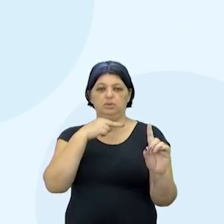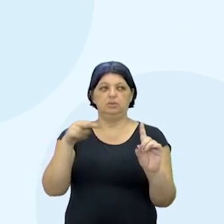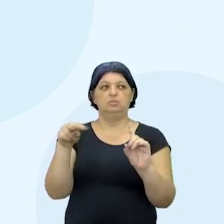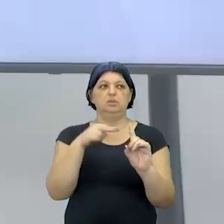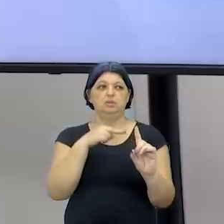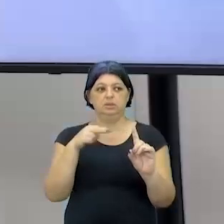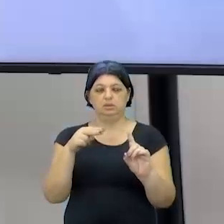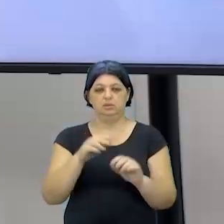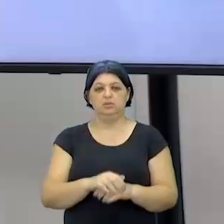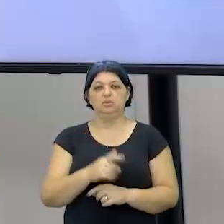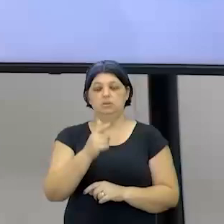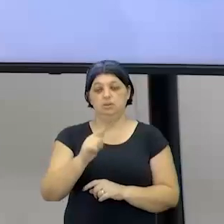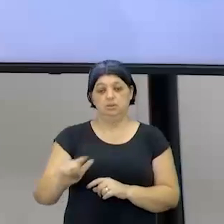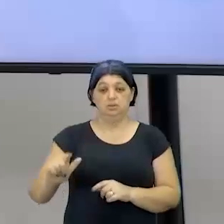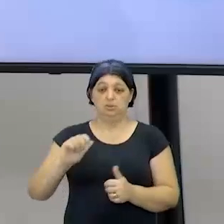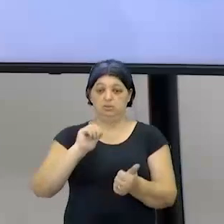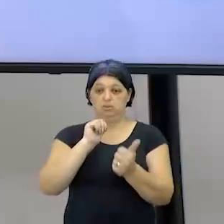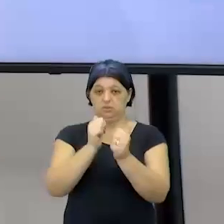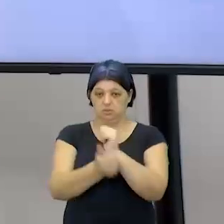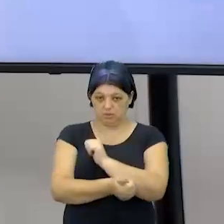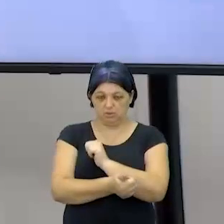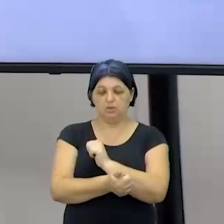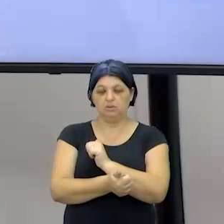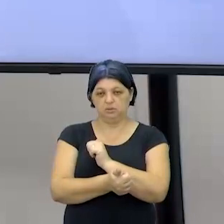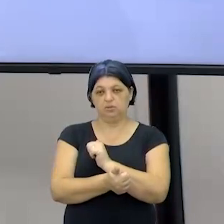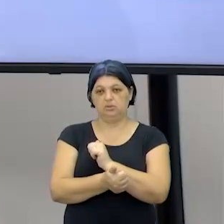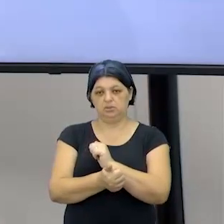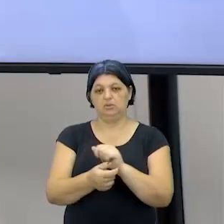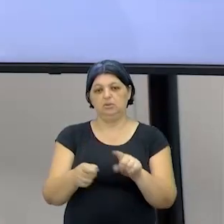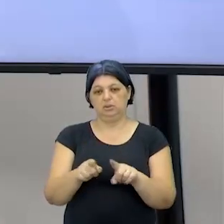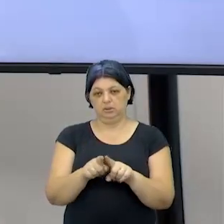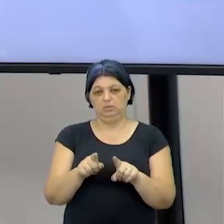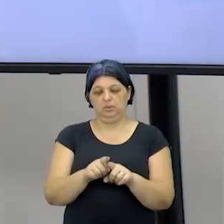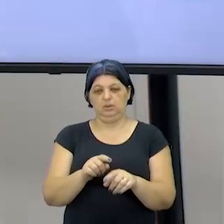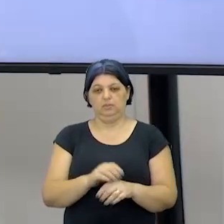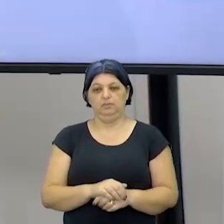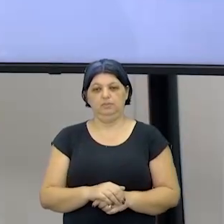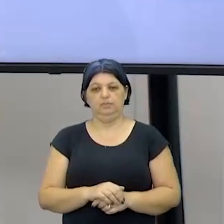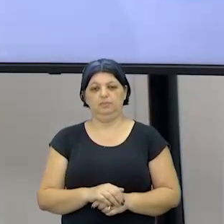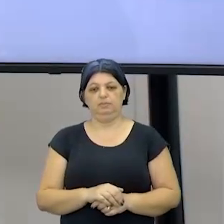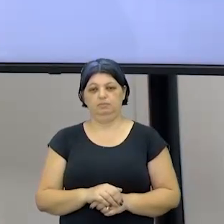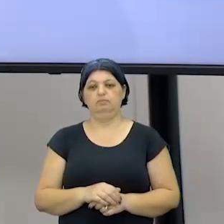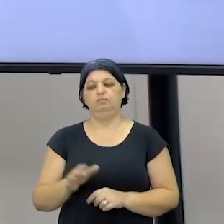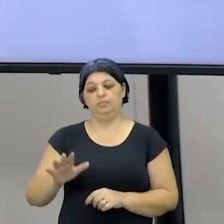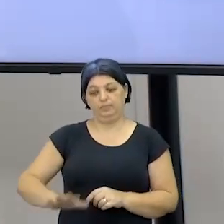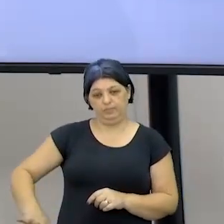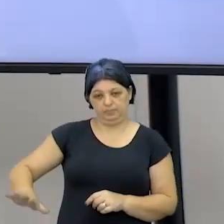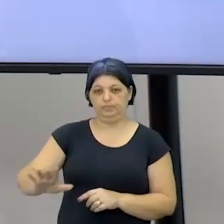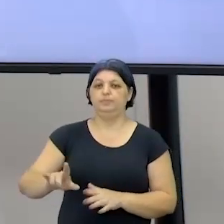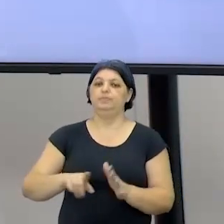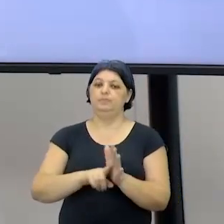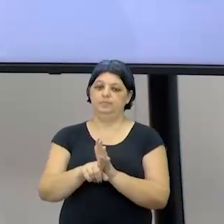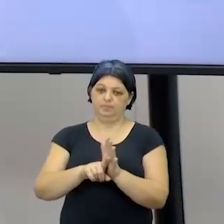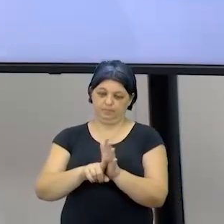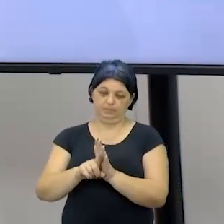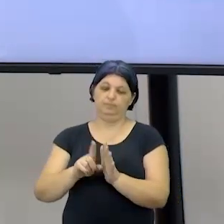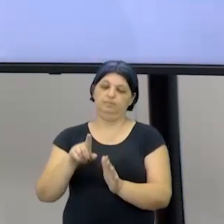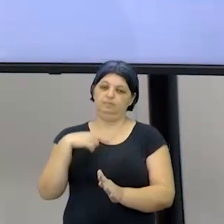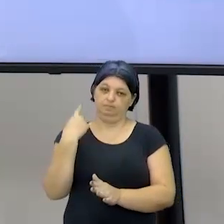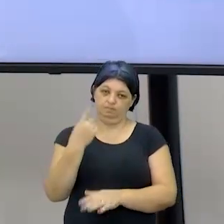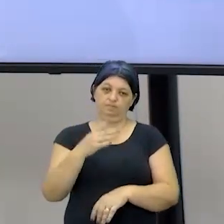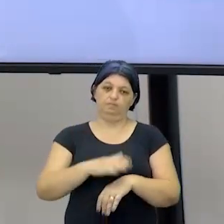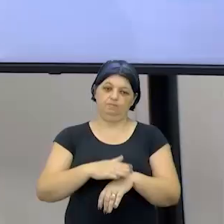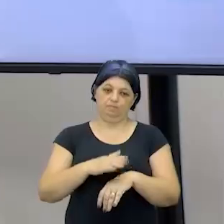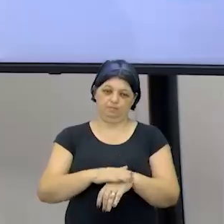como os outros esportes, as outras modalidades ou não. Então é nesse campo de pesquisa que nós